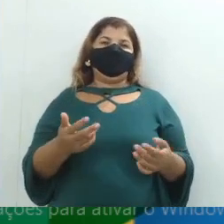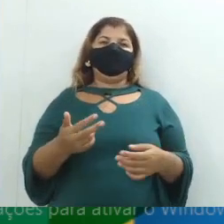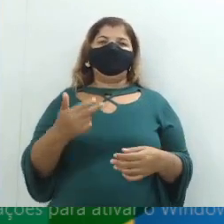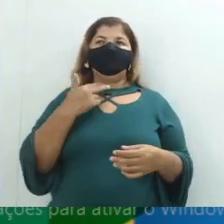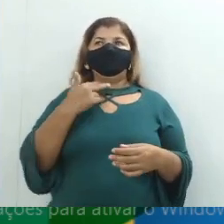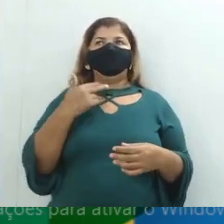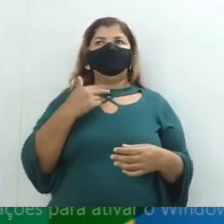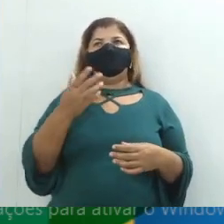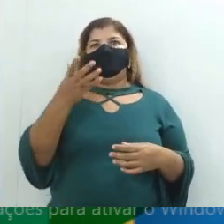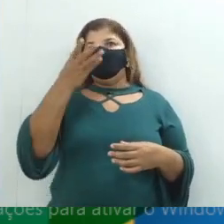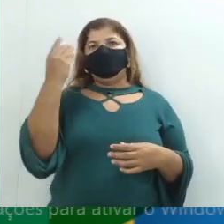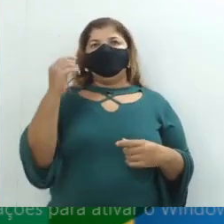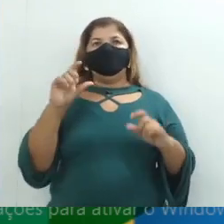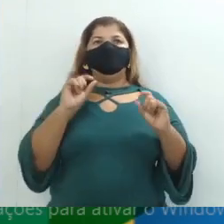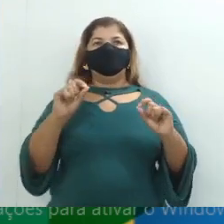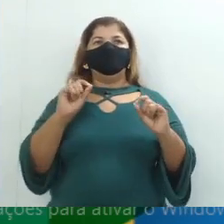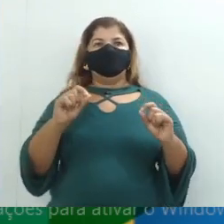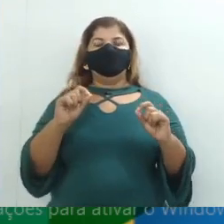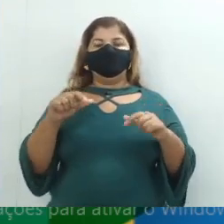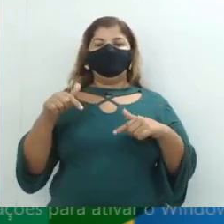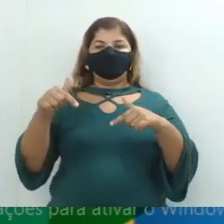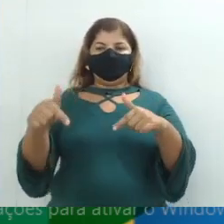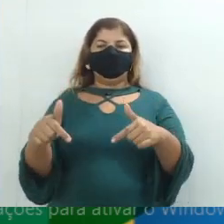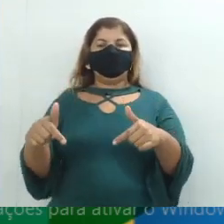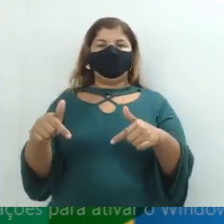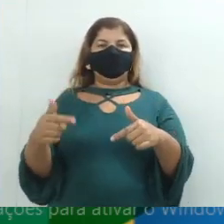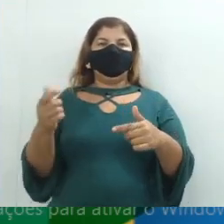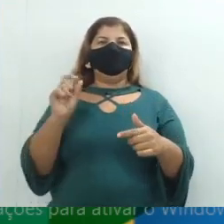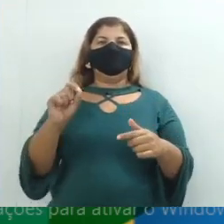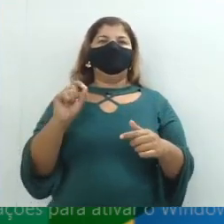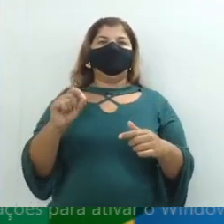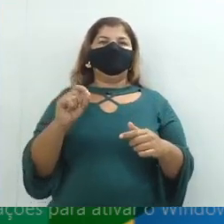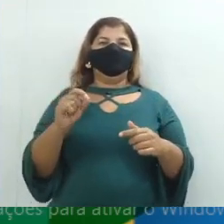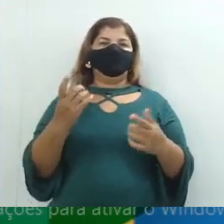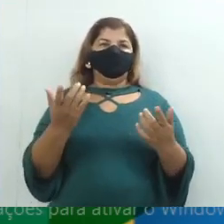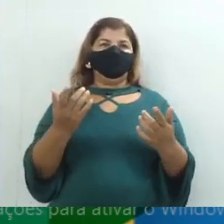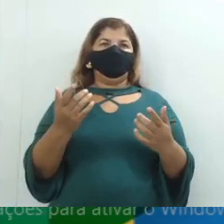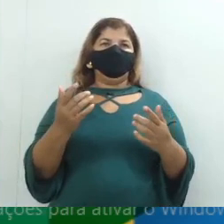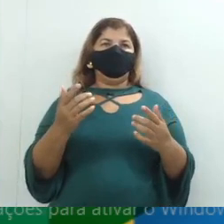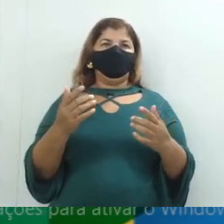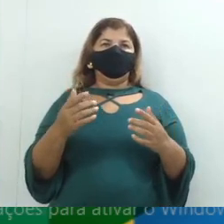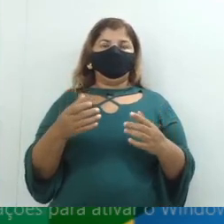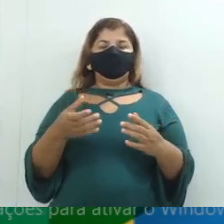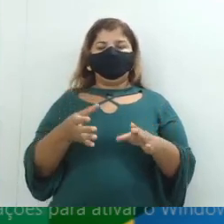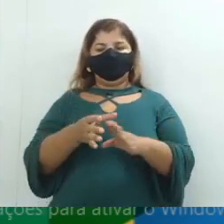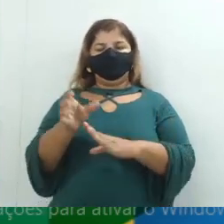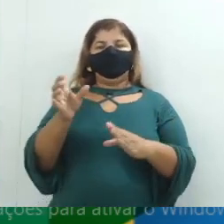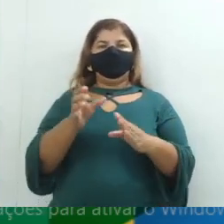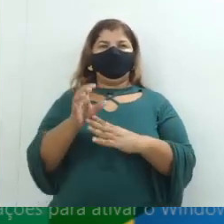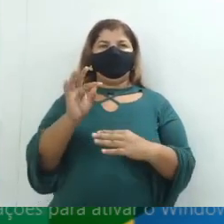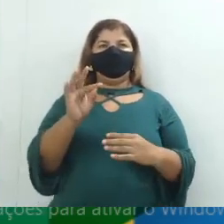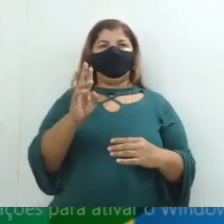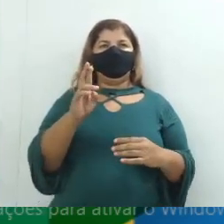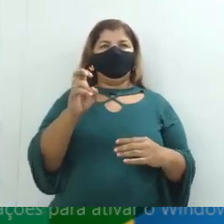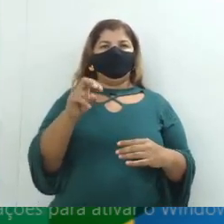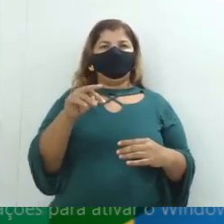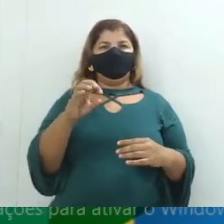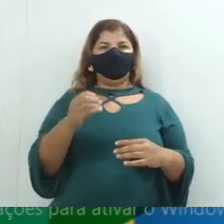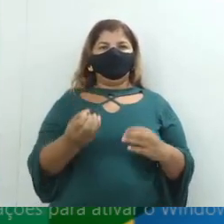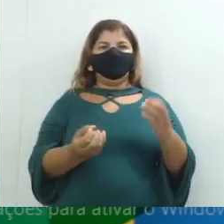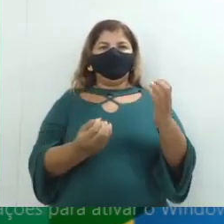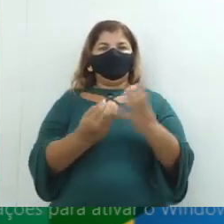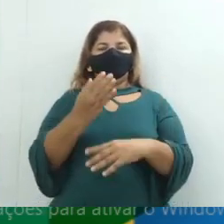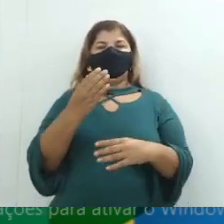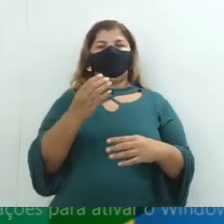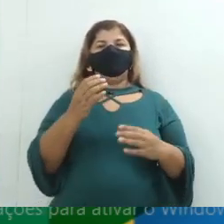perder de vista que uma das ações do Concílio de Trento foi a criação dos jesuítas, da Companhia